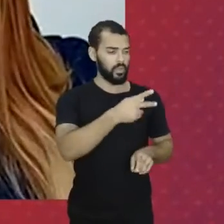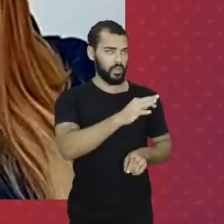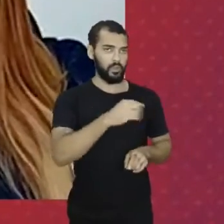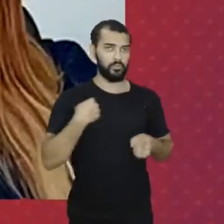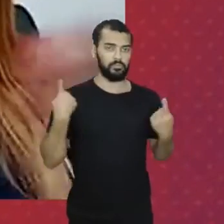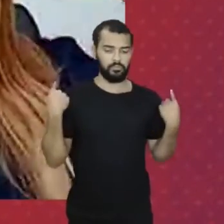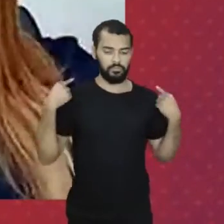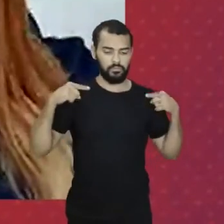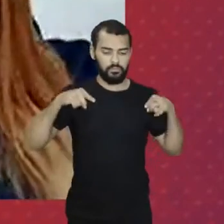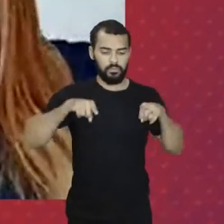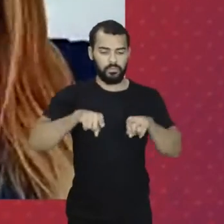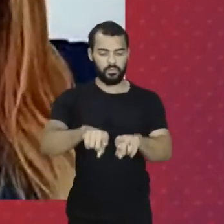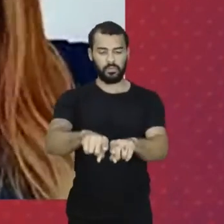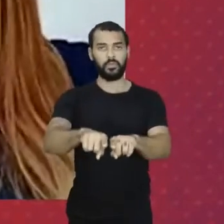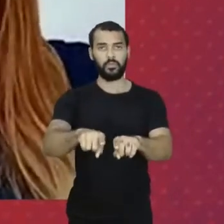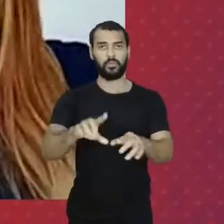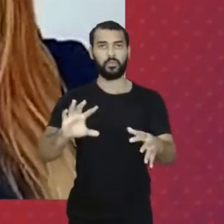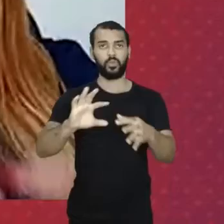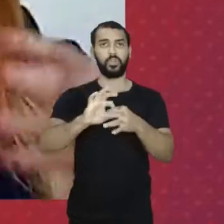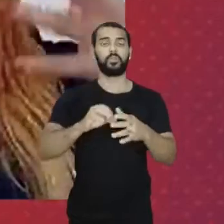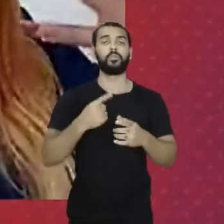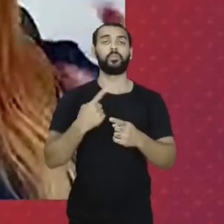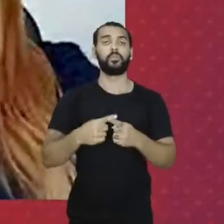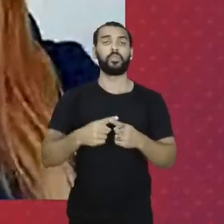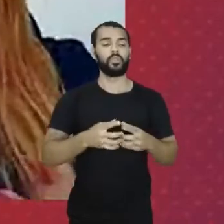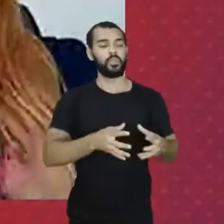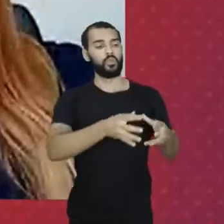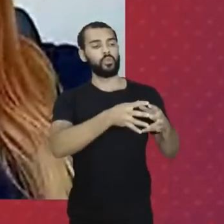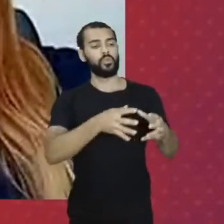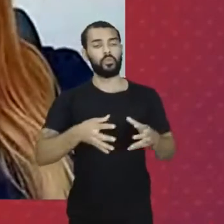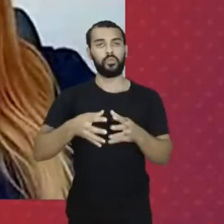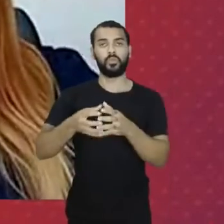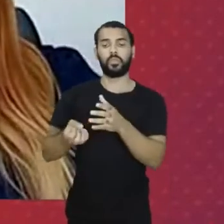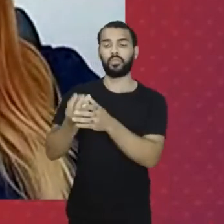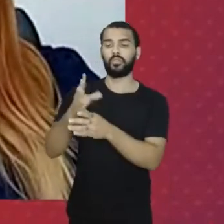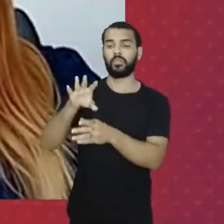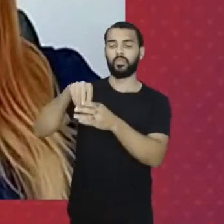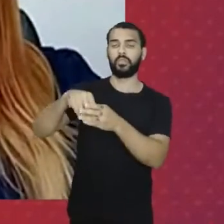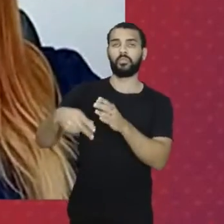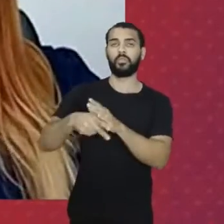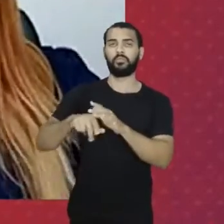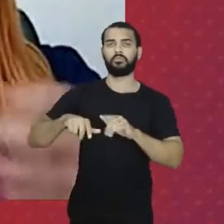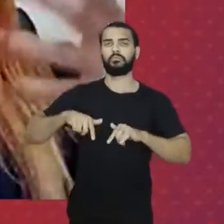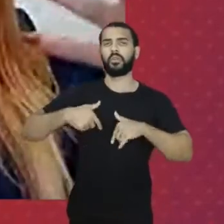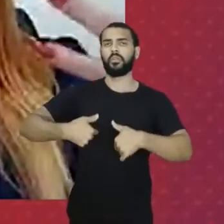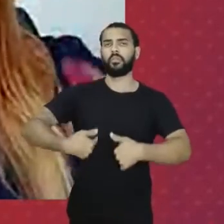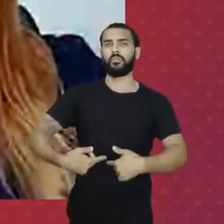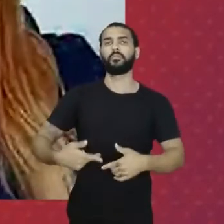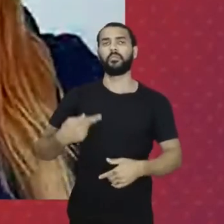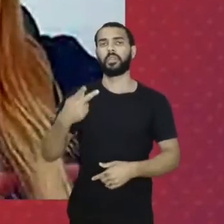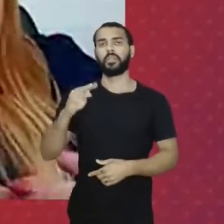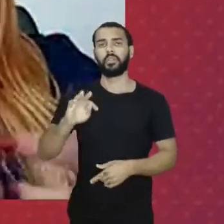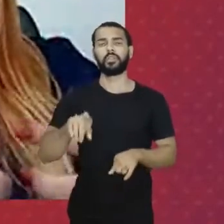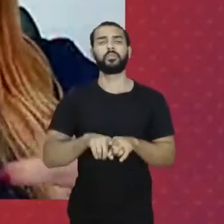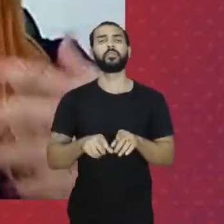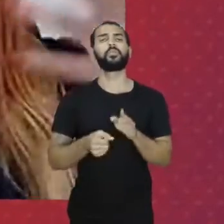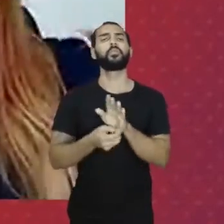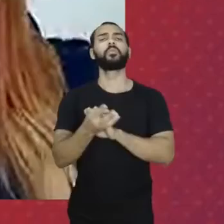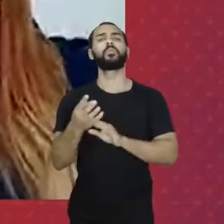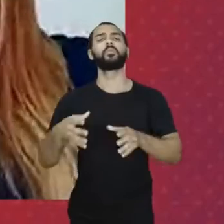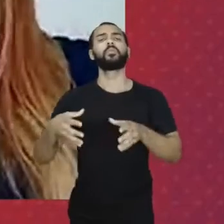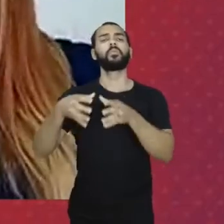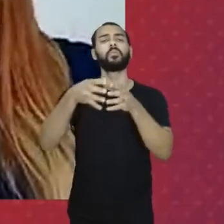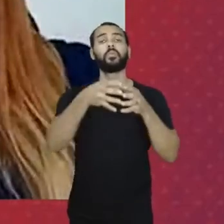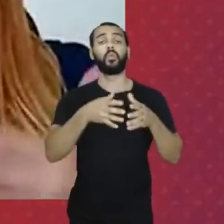conectadas. Quantos grupos surgiram desses espaços de lutas petistas? Né? Quantos grupos